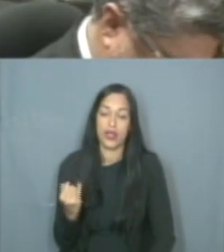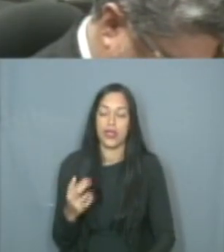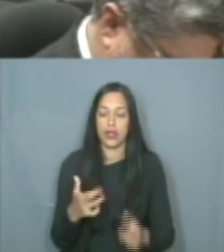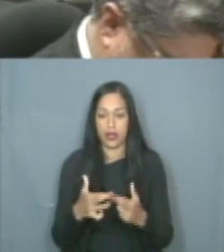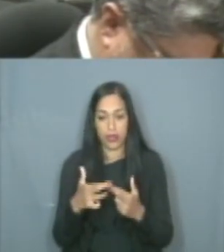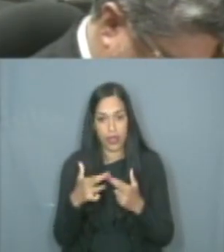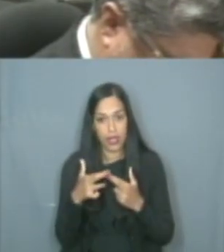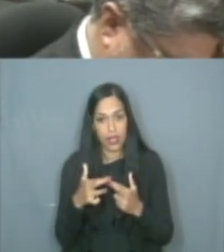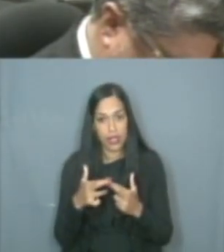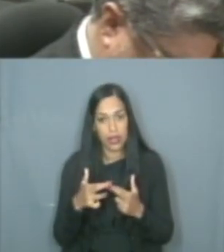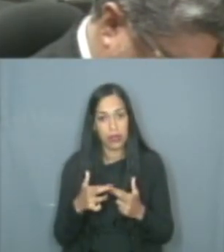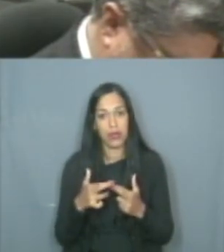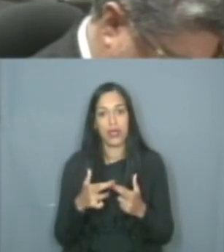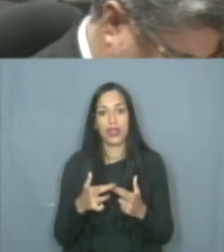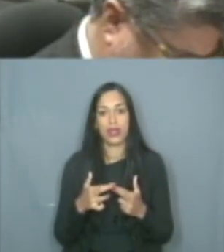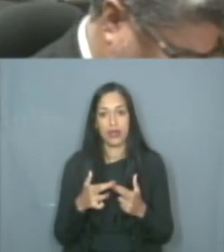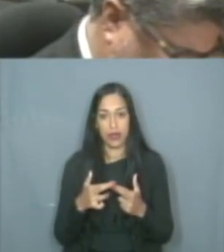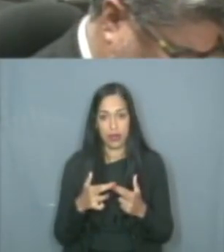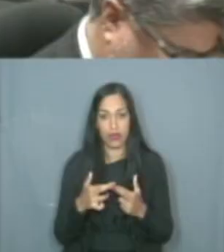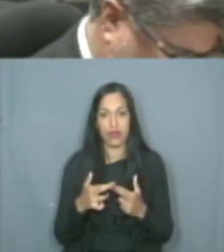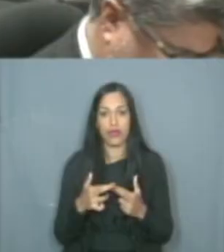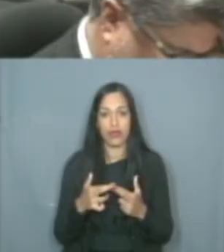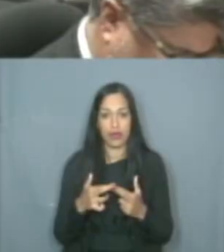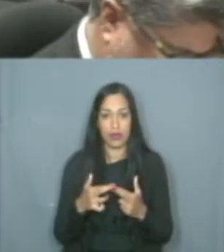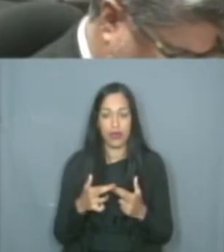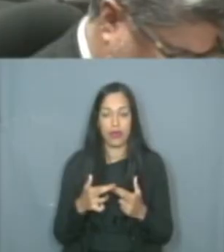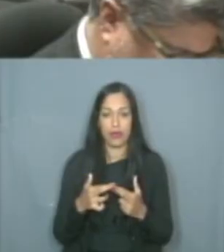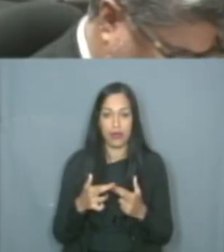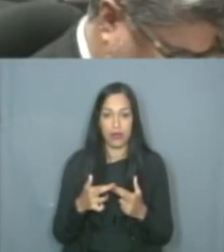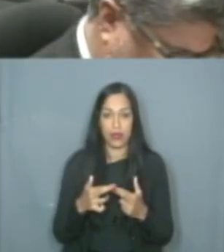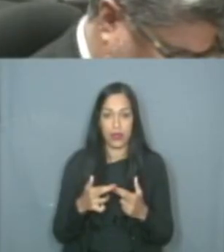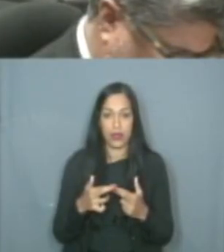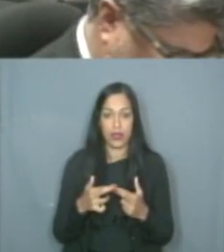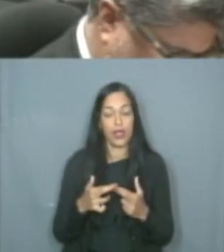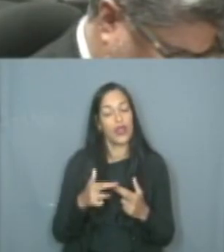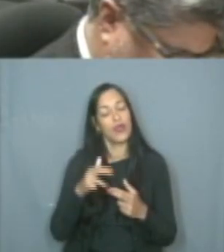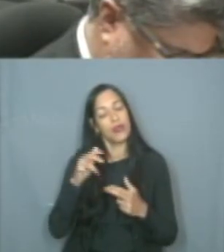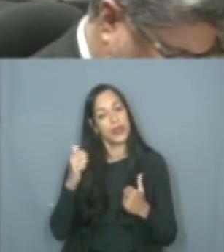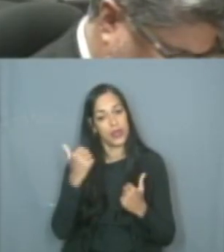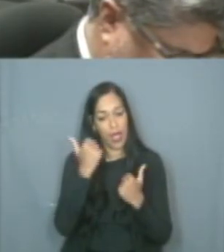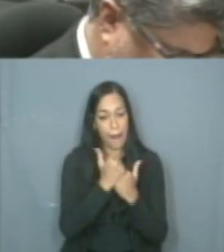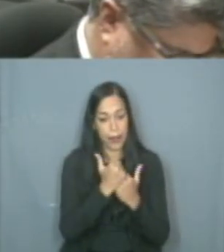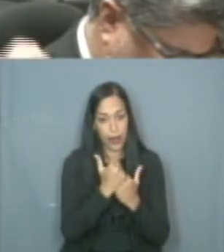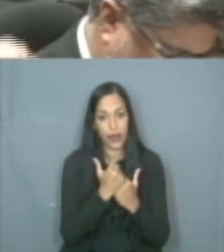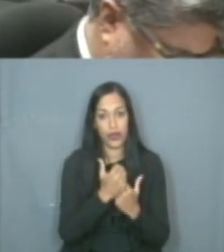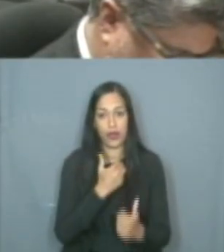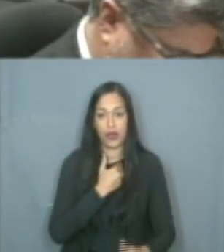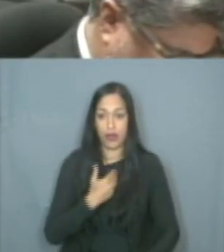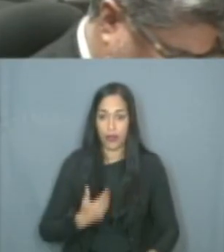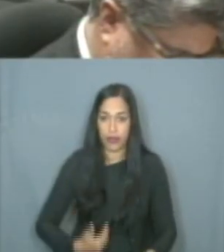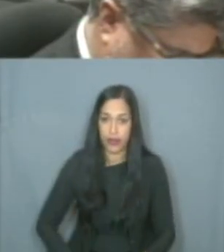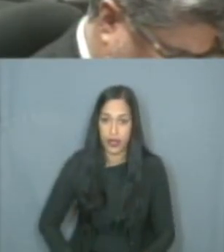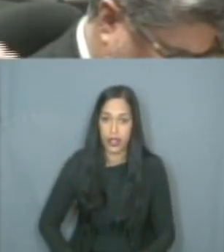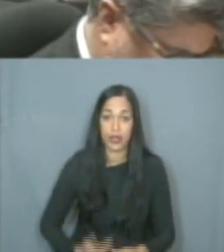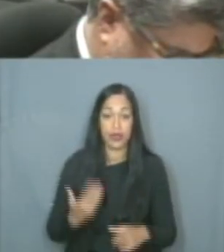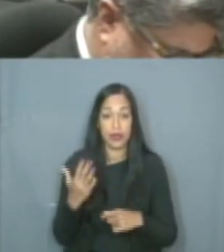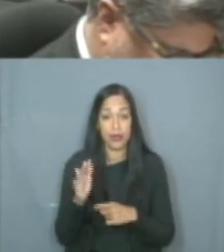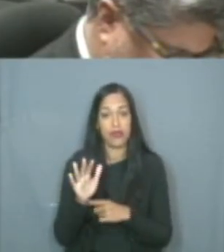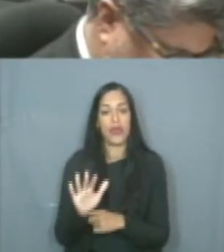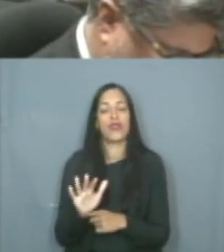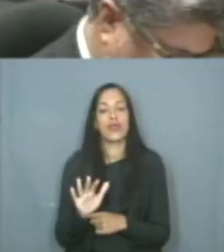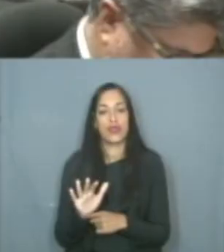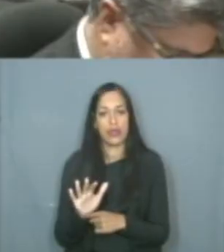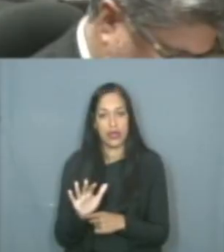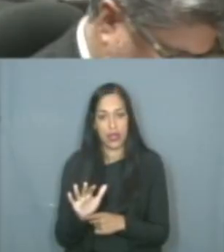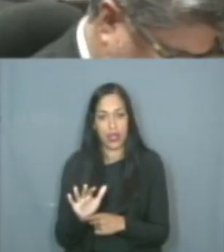requerimentos que Vossa Excelência traz, exatamente por compor a base do governo e retratar